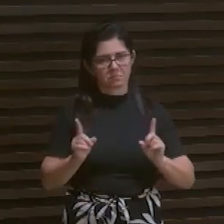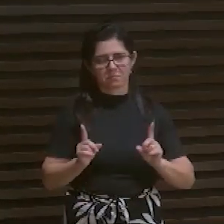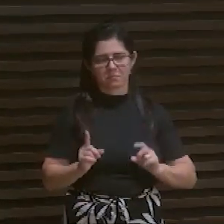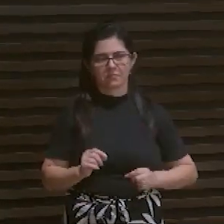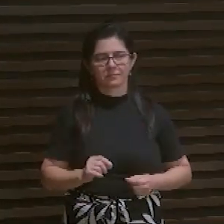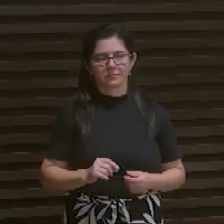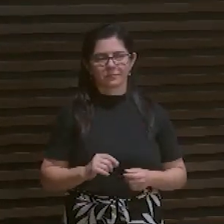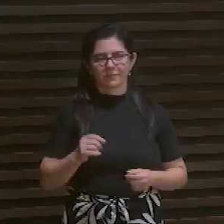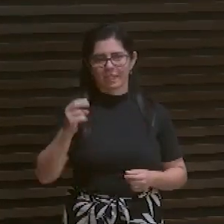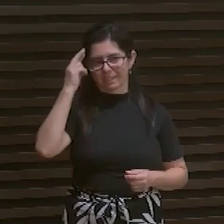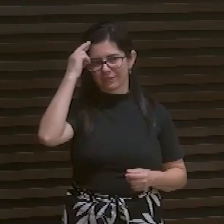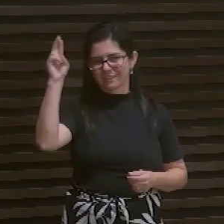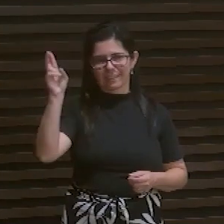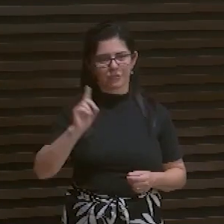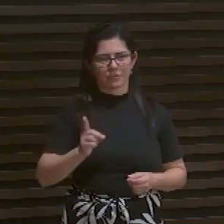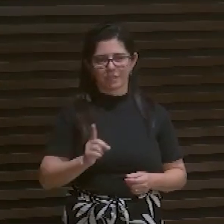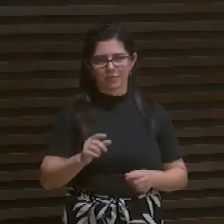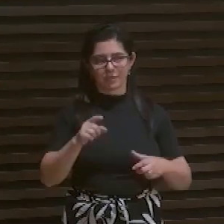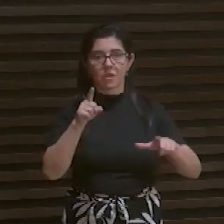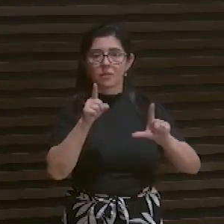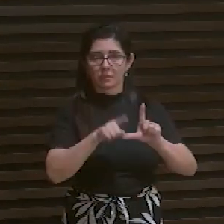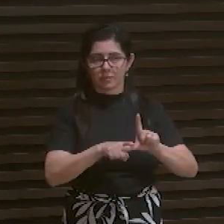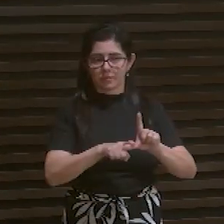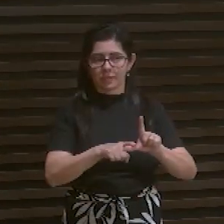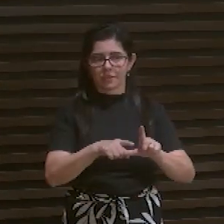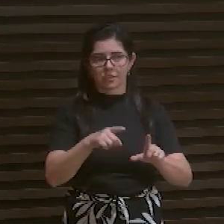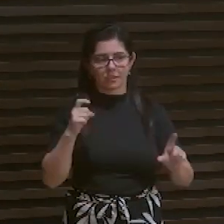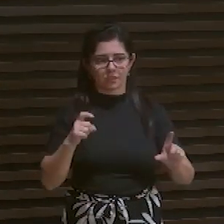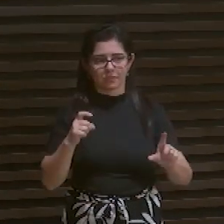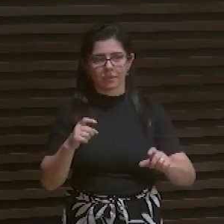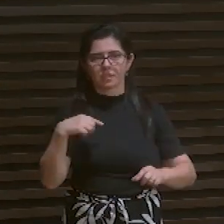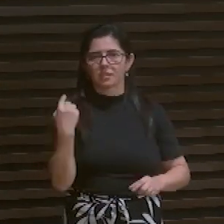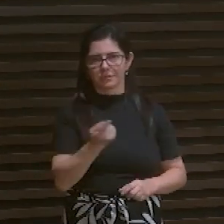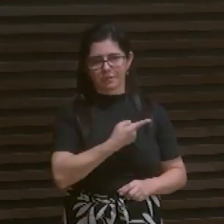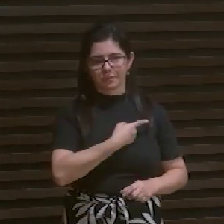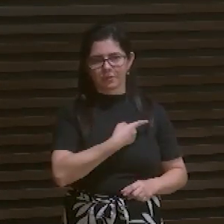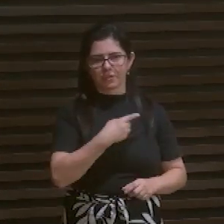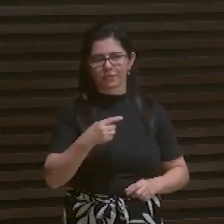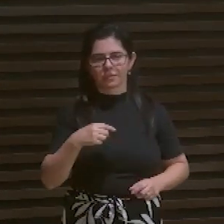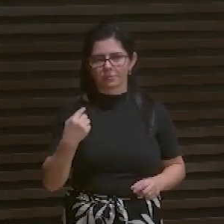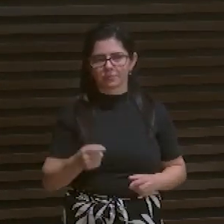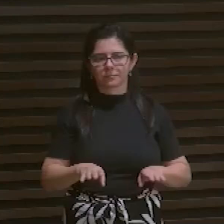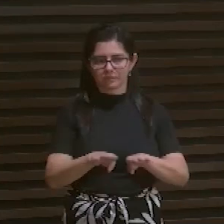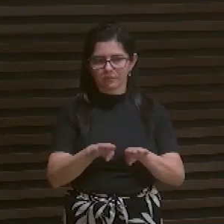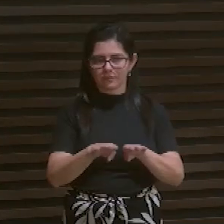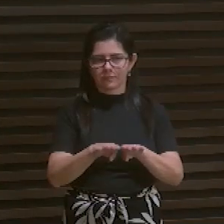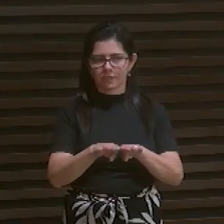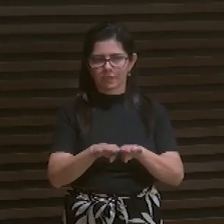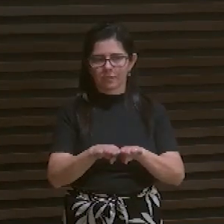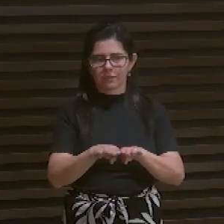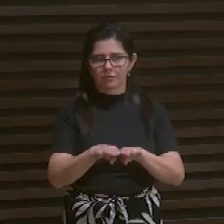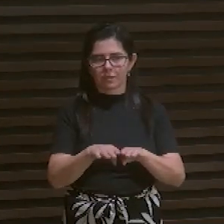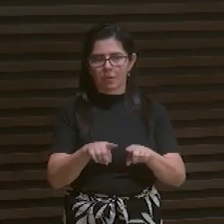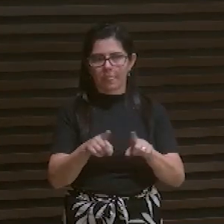meu Deus, nós estamos aqui em nível de igualdade com o Senhor. Mas ele quer dizer que nós